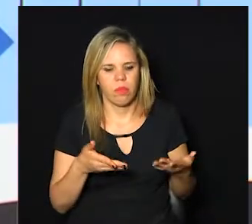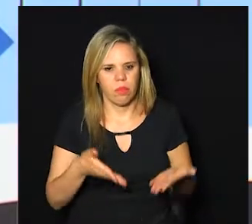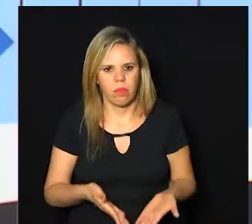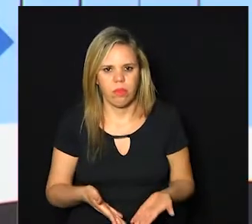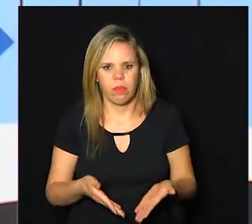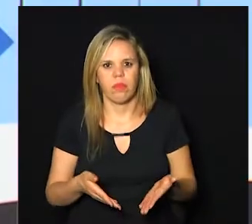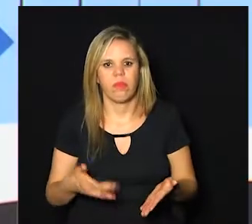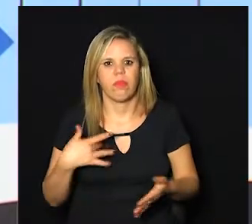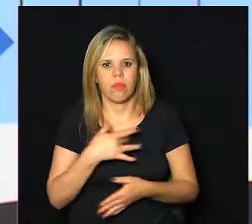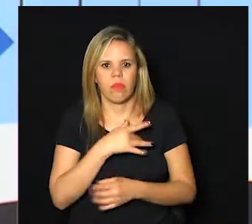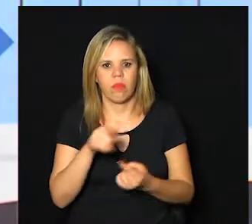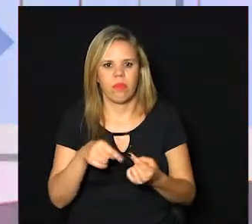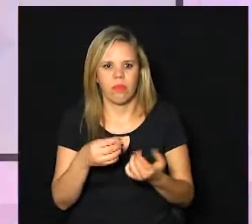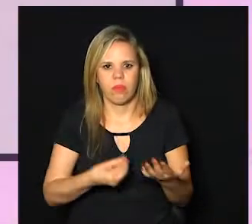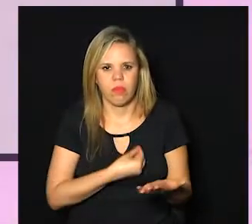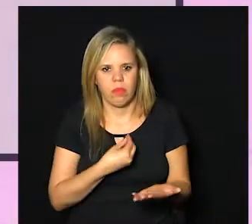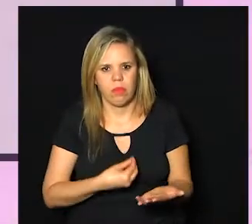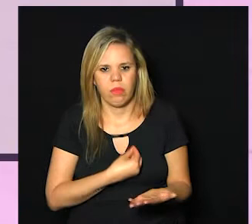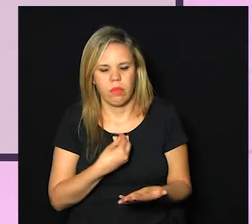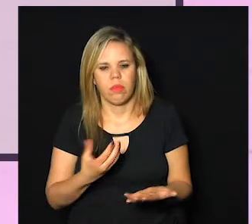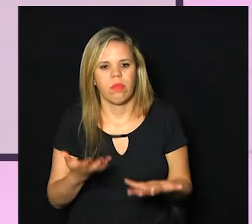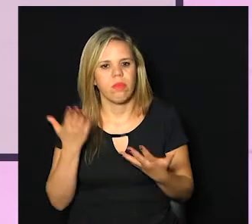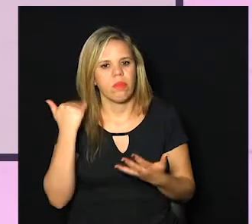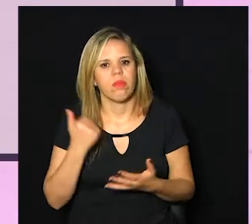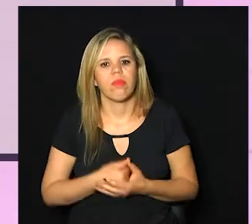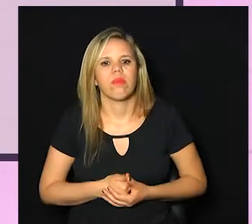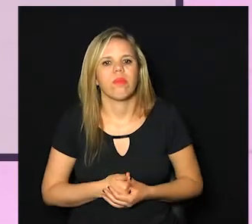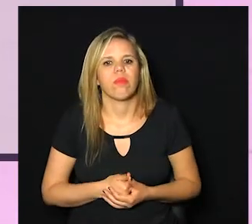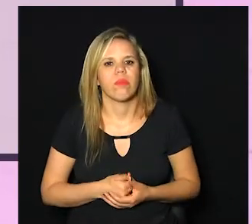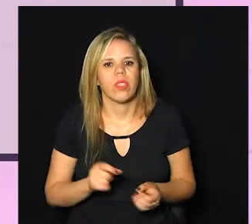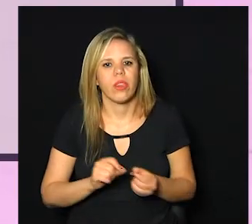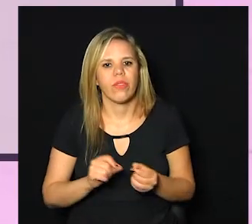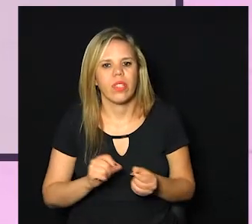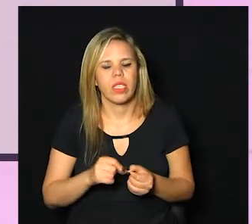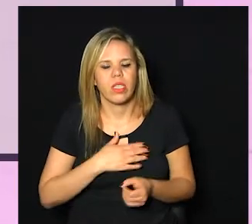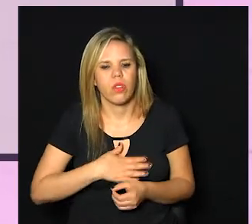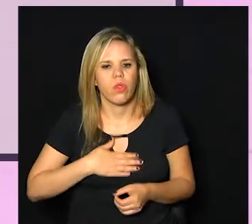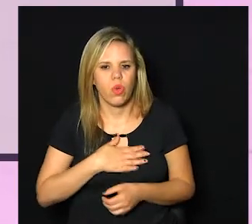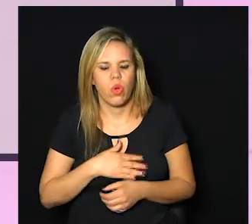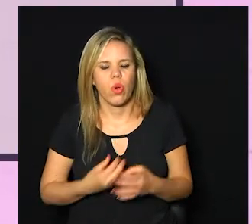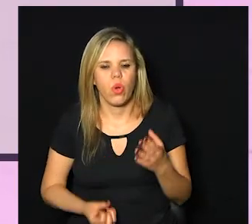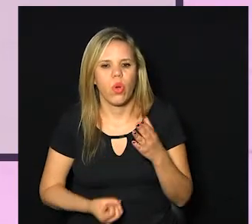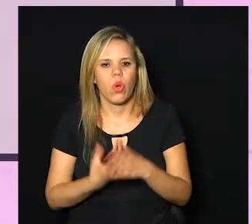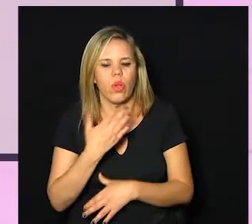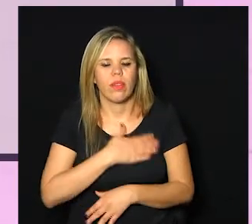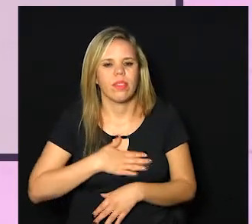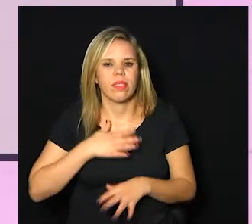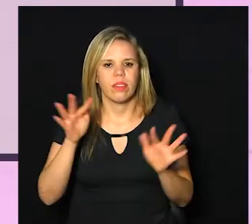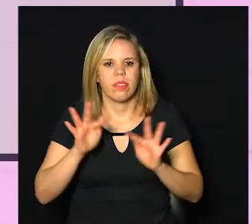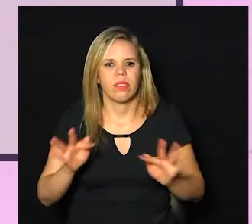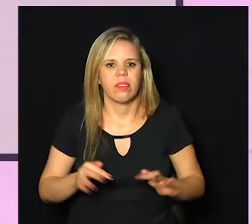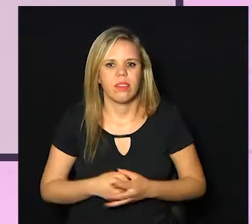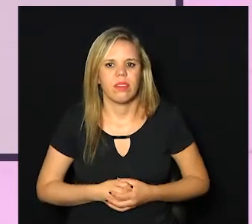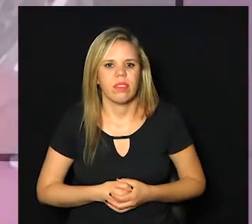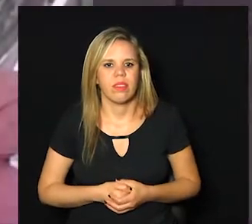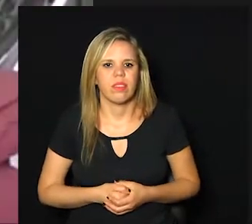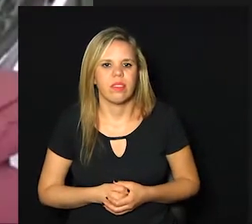aqui no quadro Saúde é Vida. O José quer saber, fazer o que gosta pode trazer